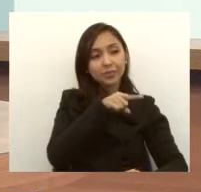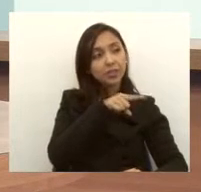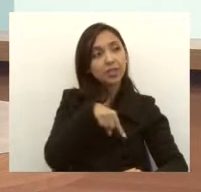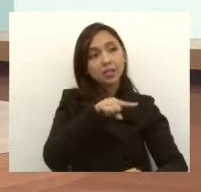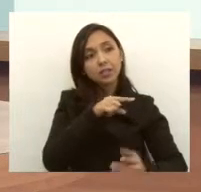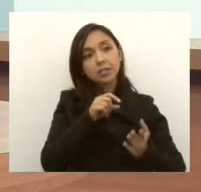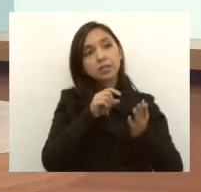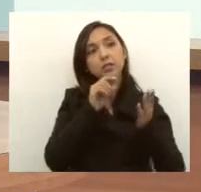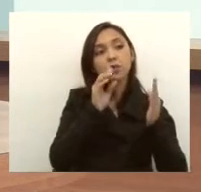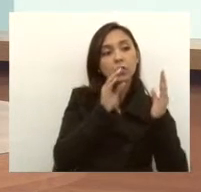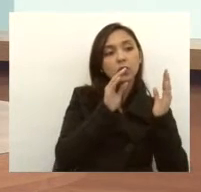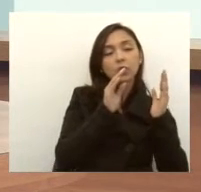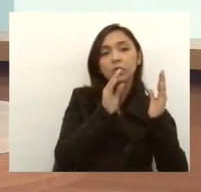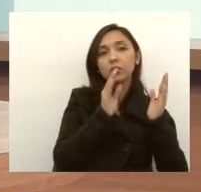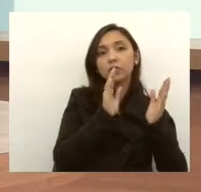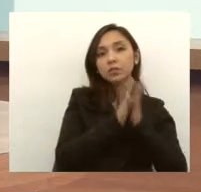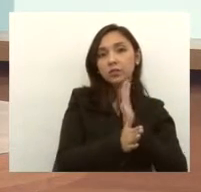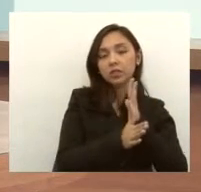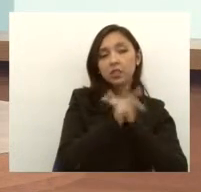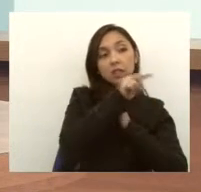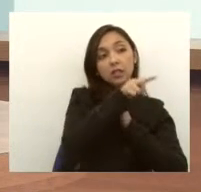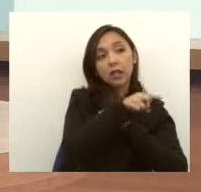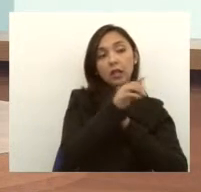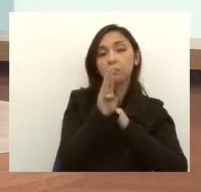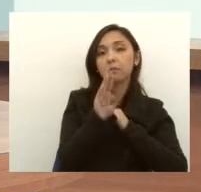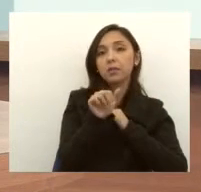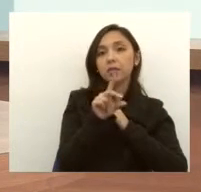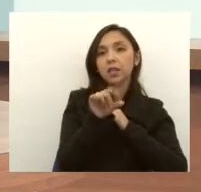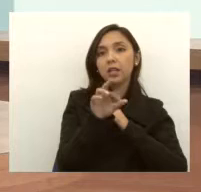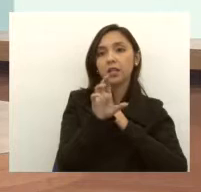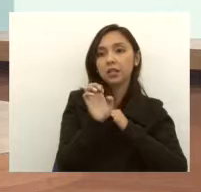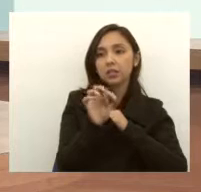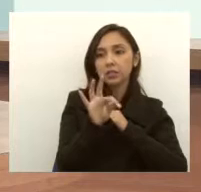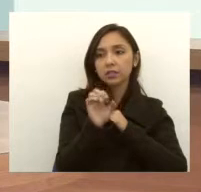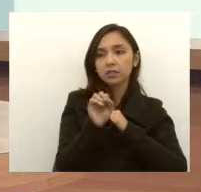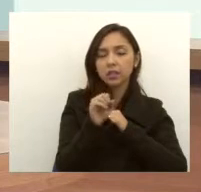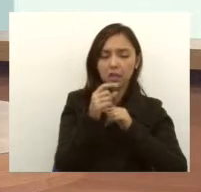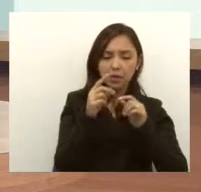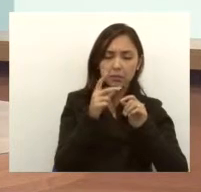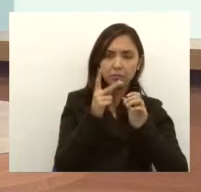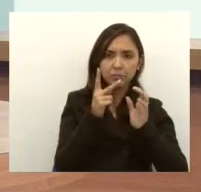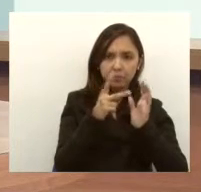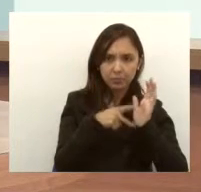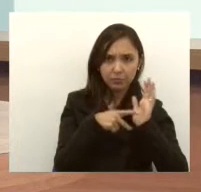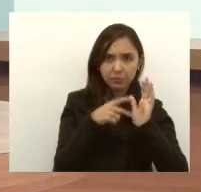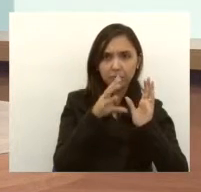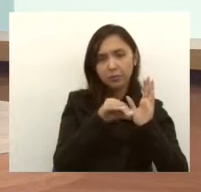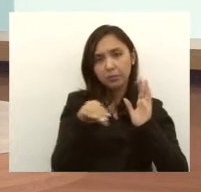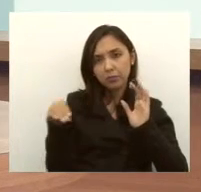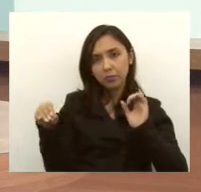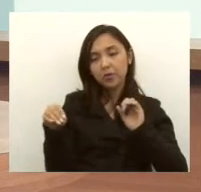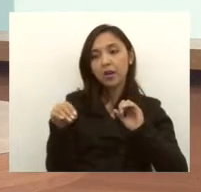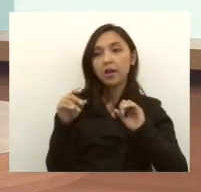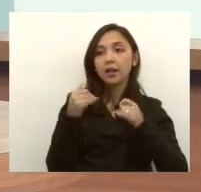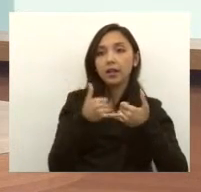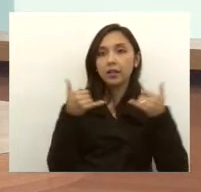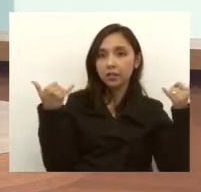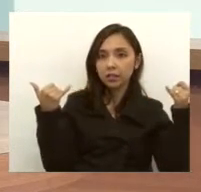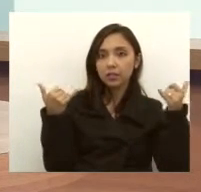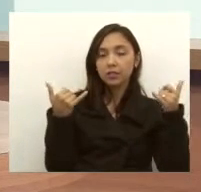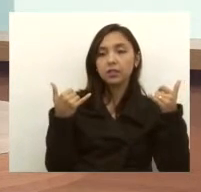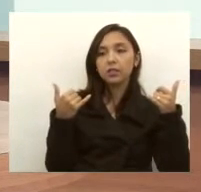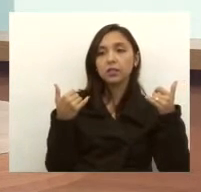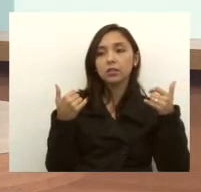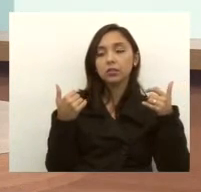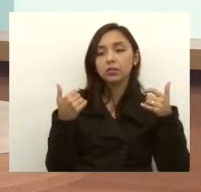os moradores ficarem na faixa da EDP Bandeirante. Na realidade, esse processo vem rolando há muito tempo. A energia que